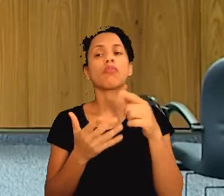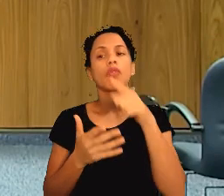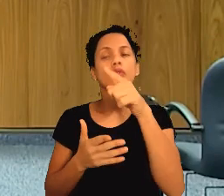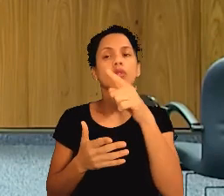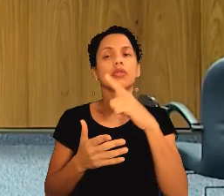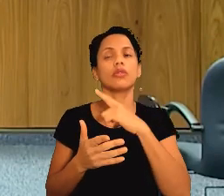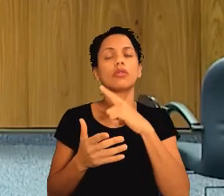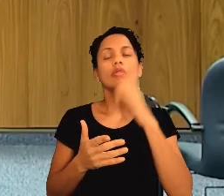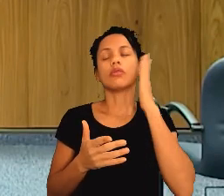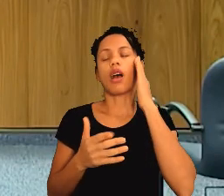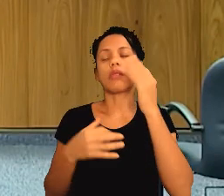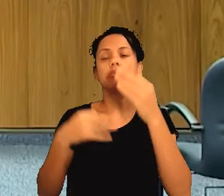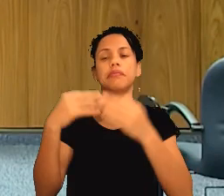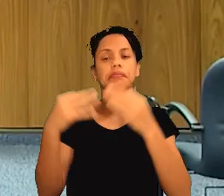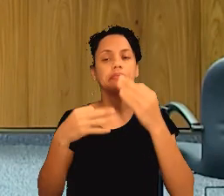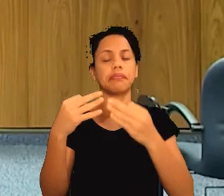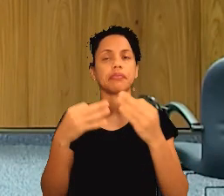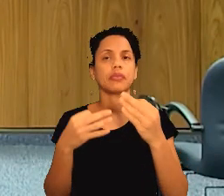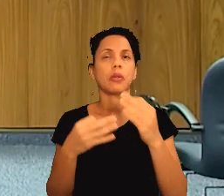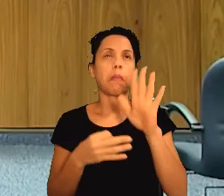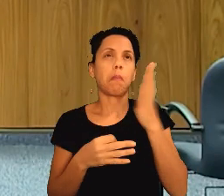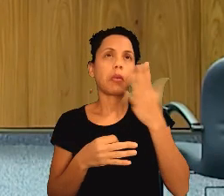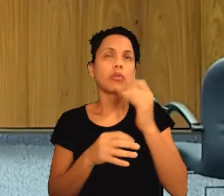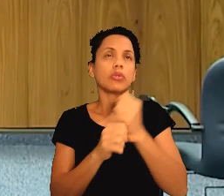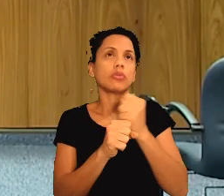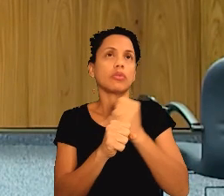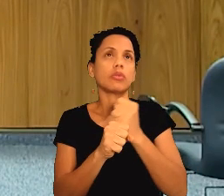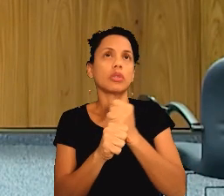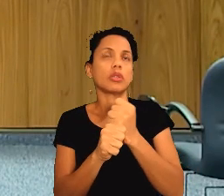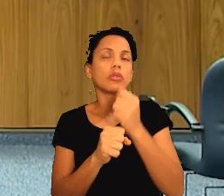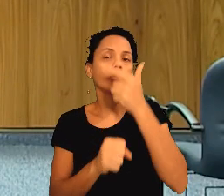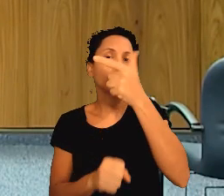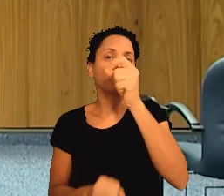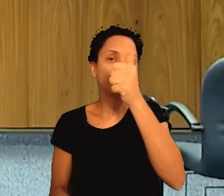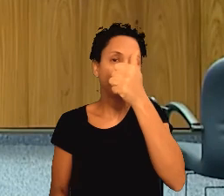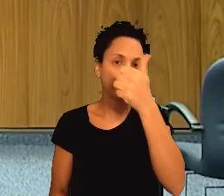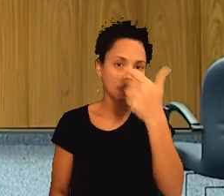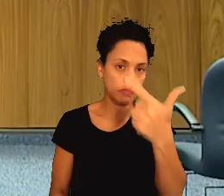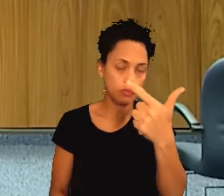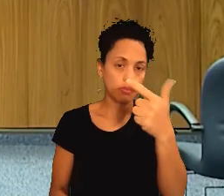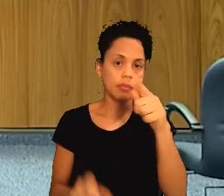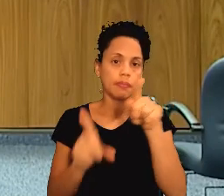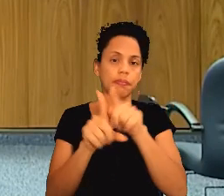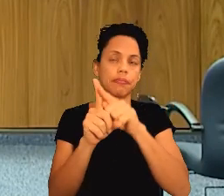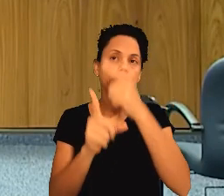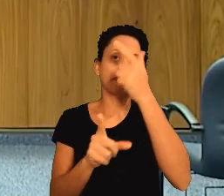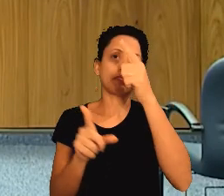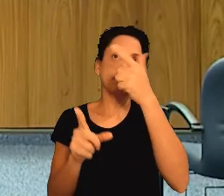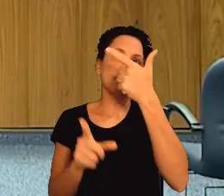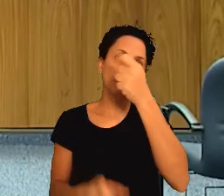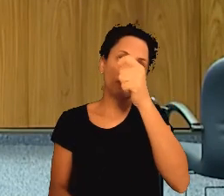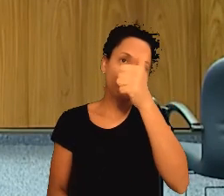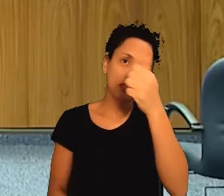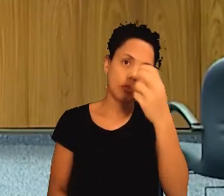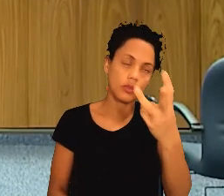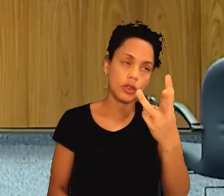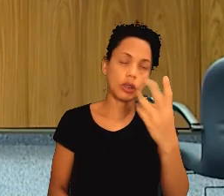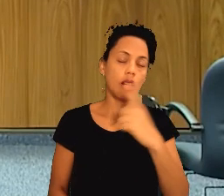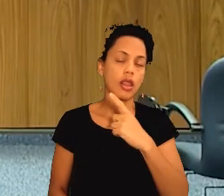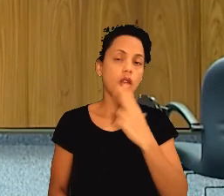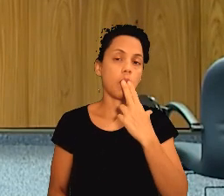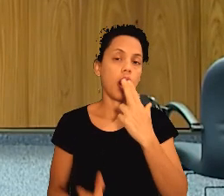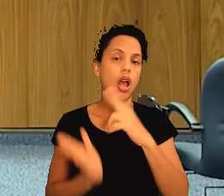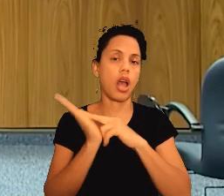juristas ou não juristas, tenham ouvido falar, em meados de 2012, 2013, de uma